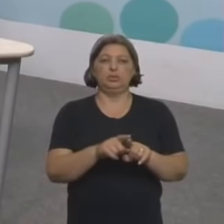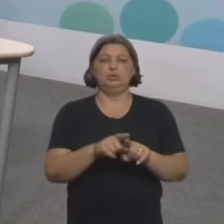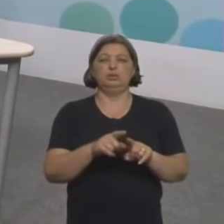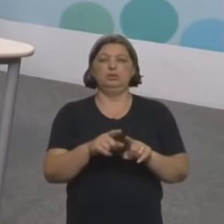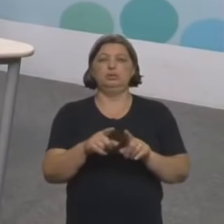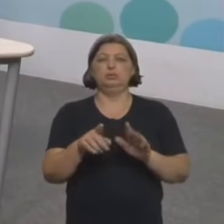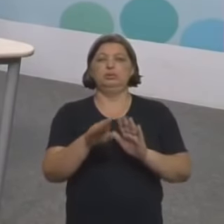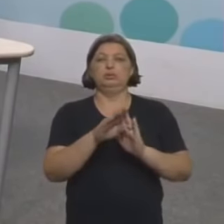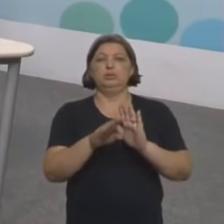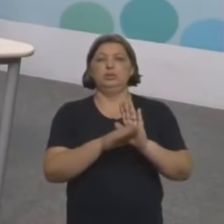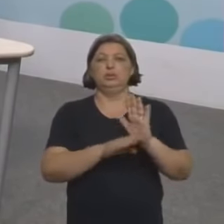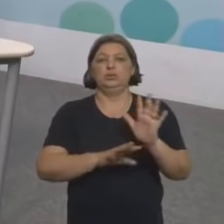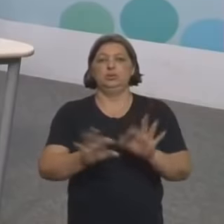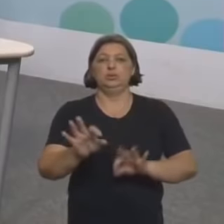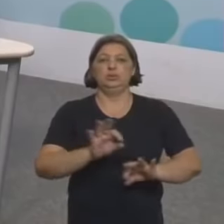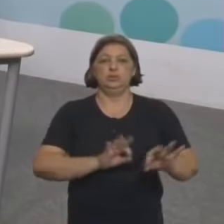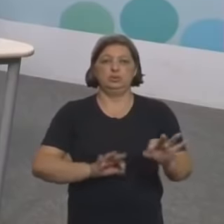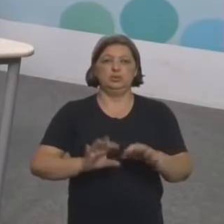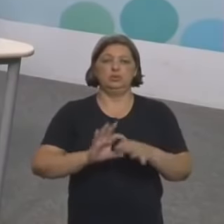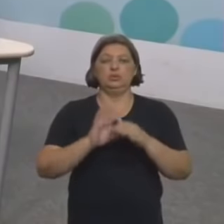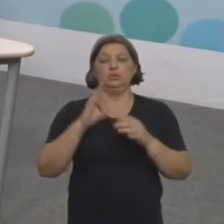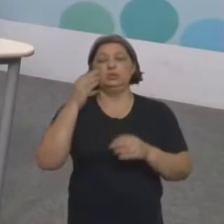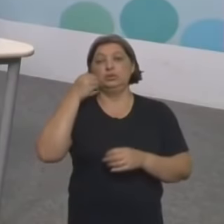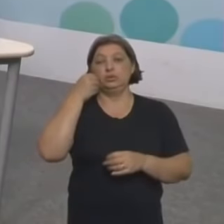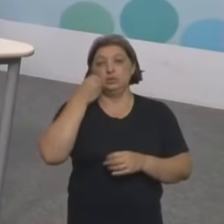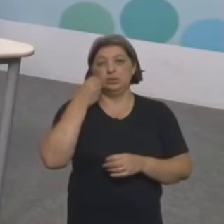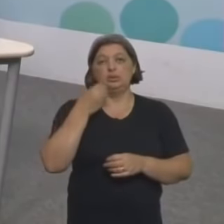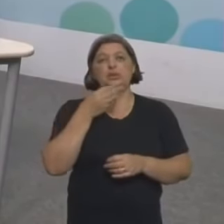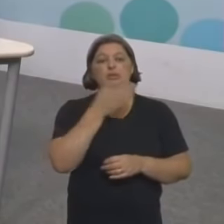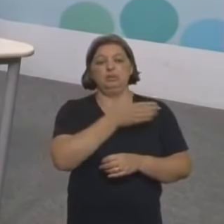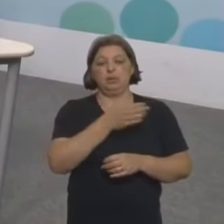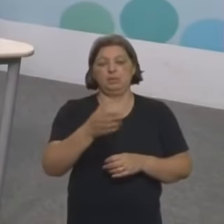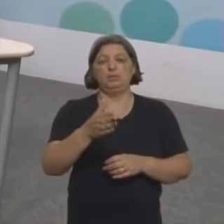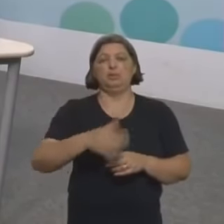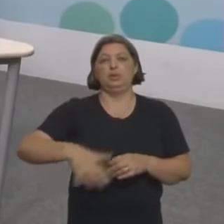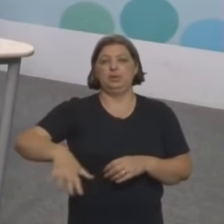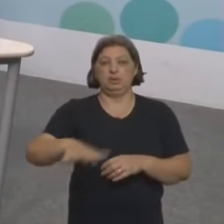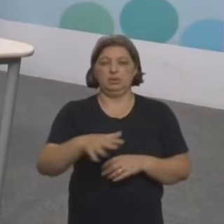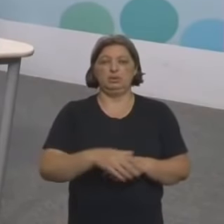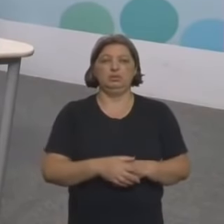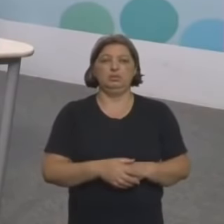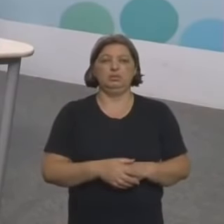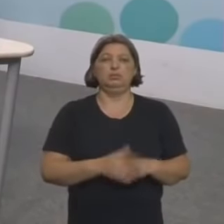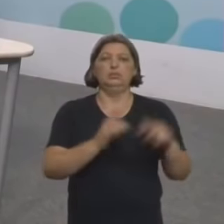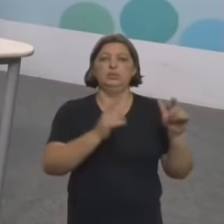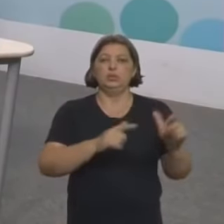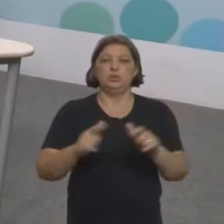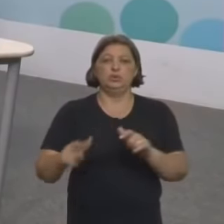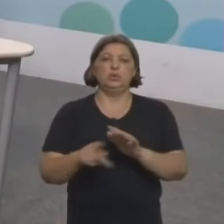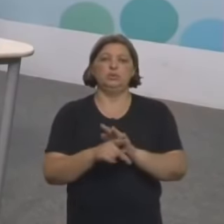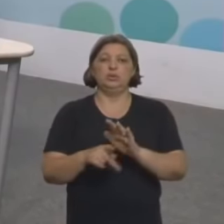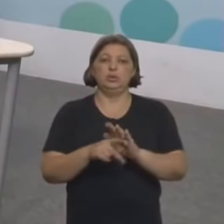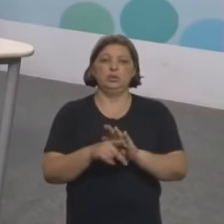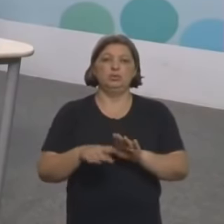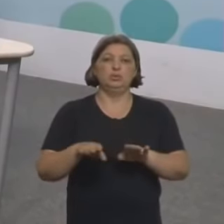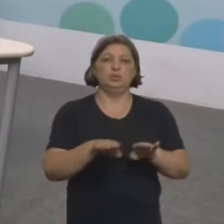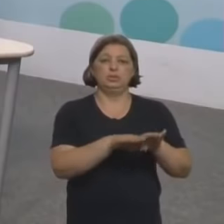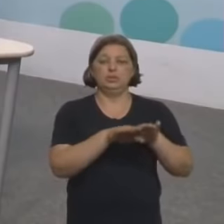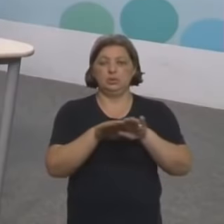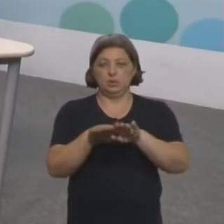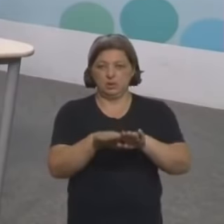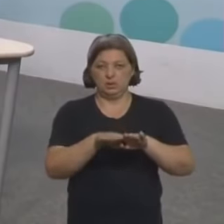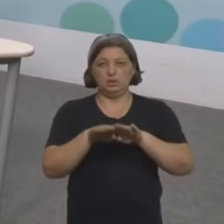que é de experienciar as diferenças a partir de um lugar de equidade e igualdade,